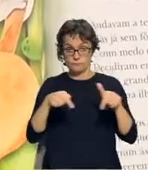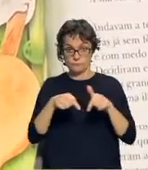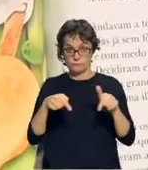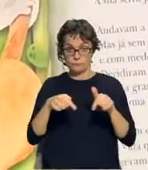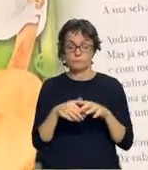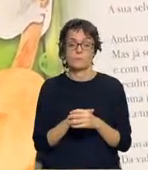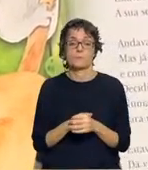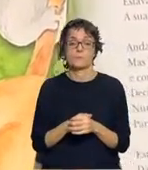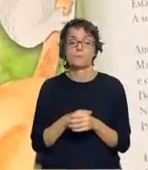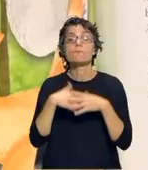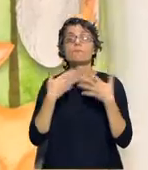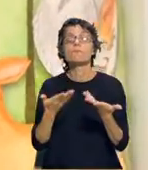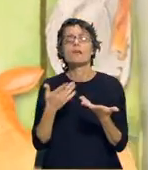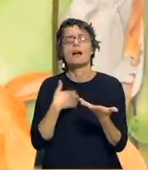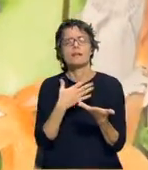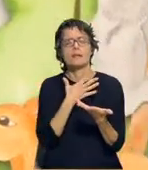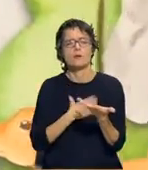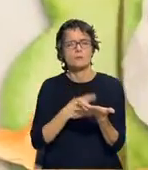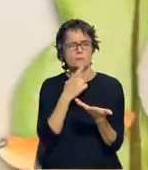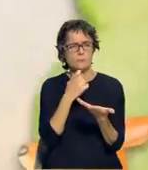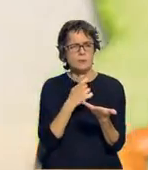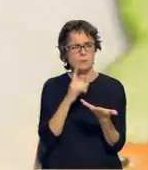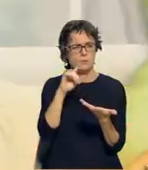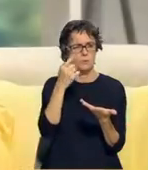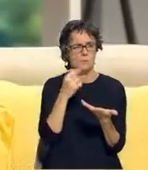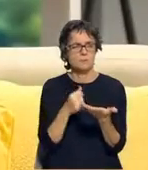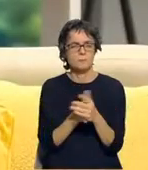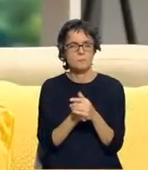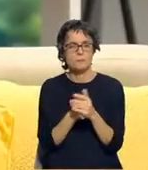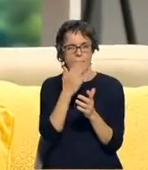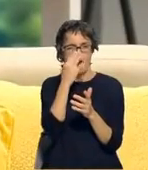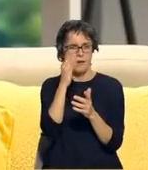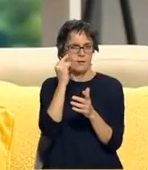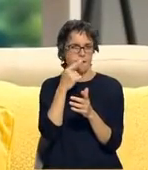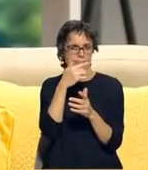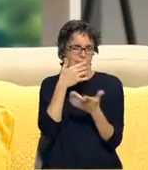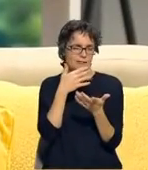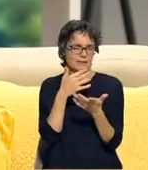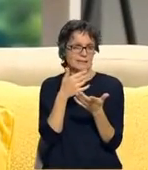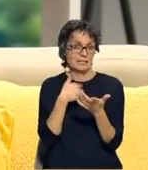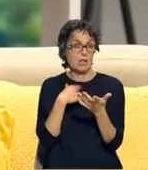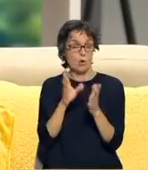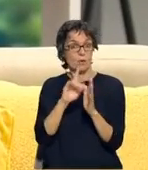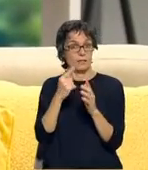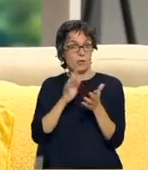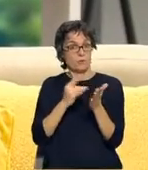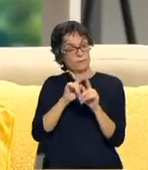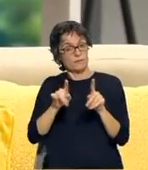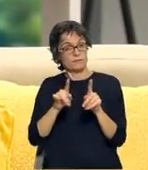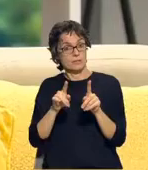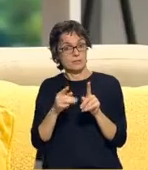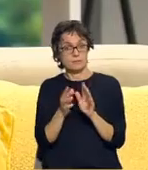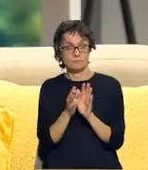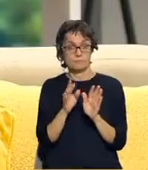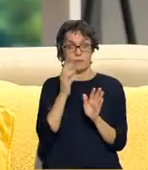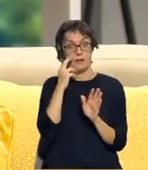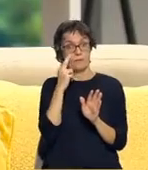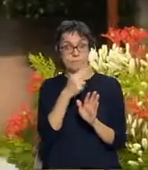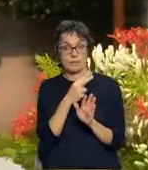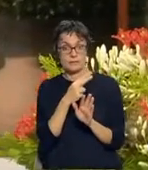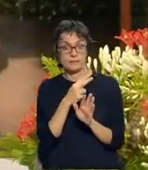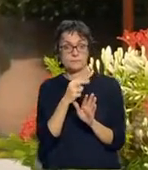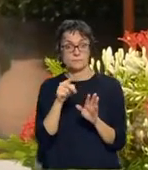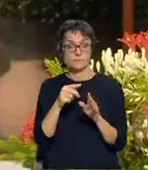www.ajudaris.pt. Agora, o que eu também gostava de lhe perguntar, e acho que é fácil as pessoas repararem que eu já não estou com o mesmo livro em mãos, nós temos aqui vários livros, e eles